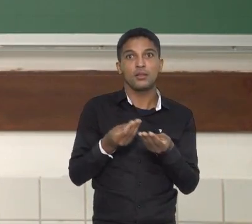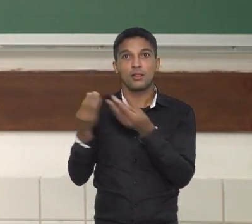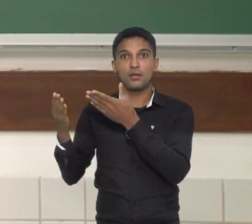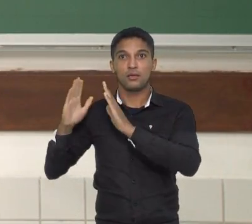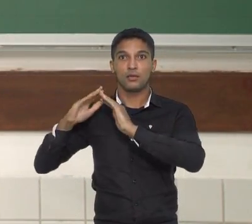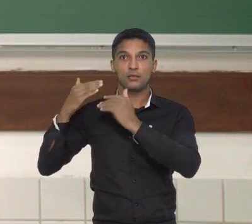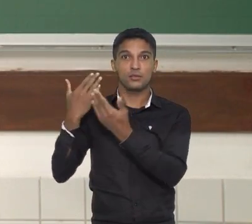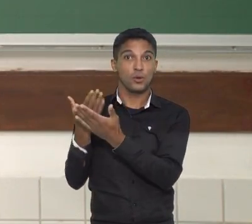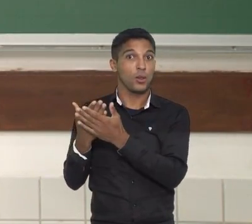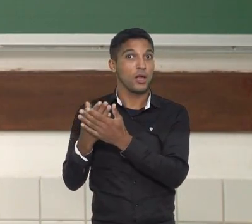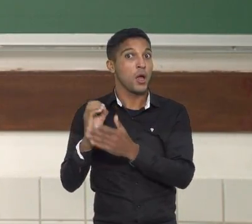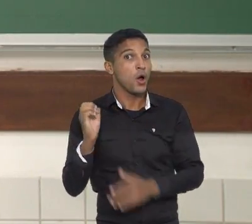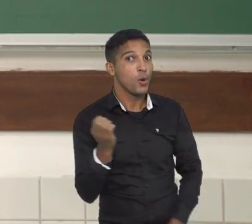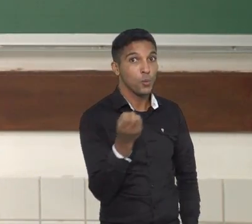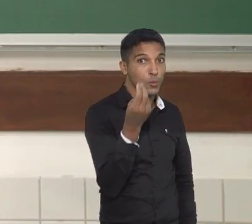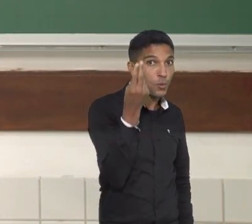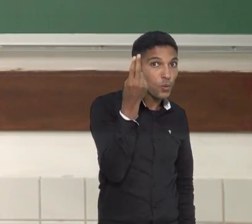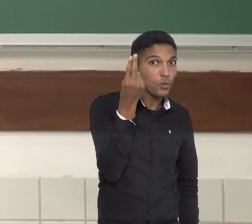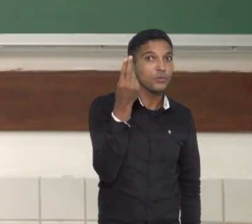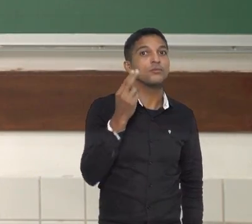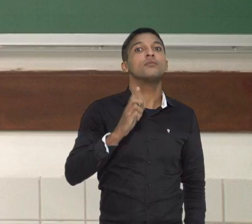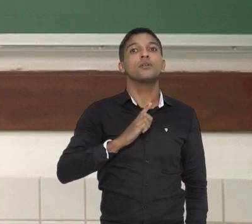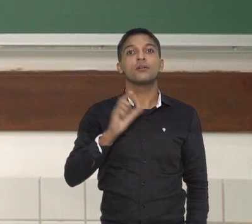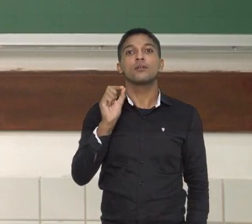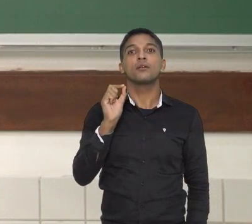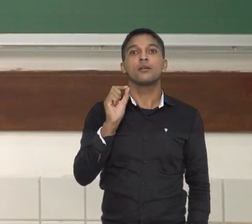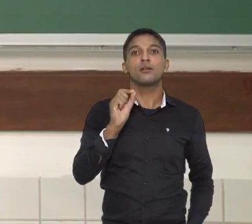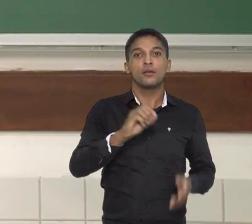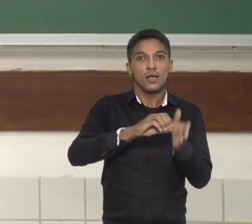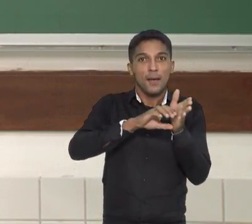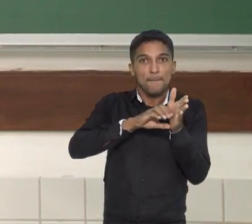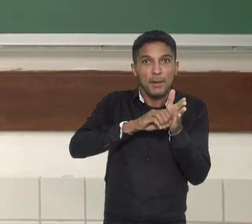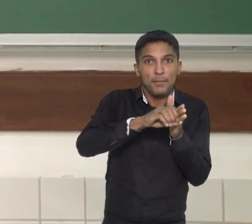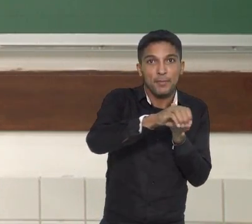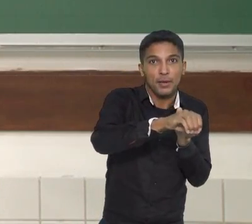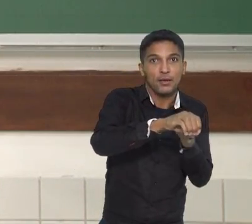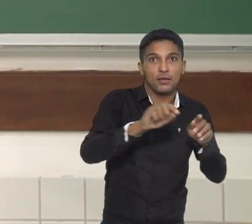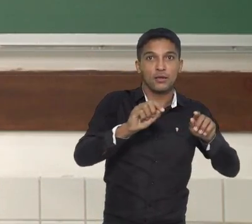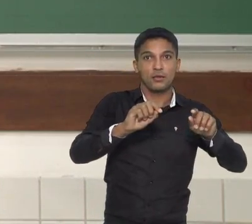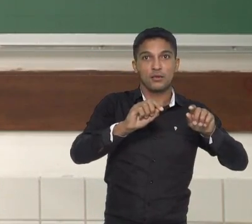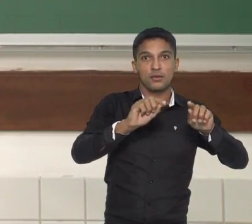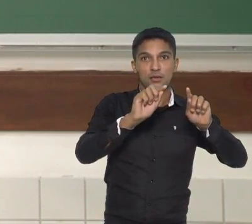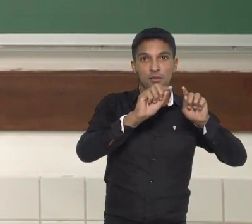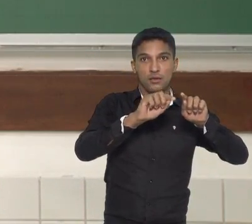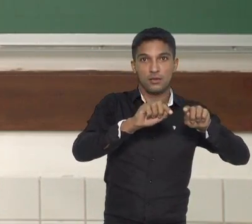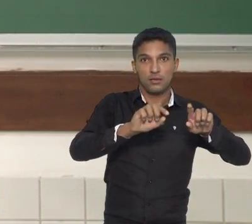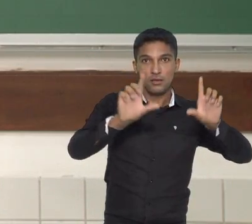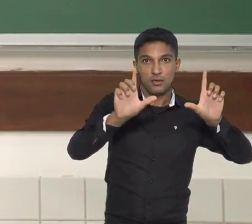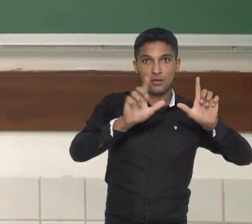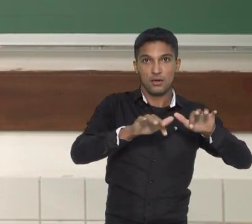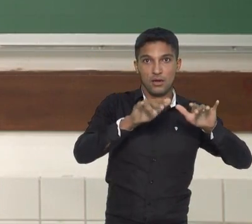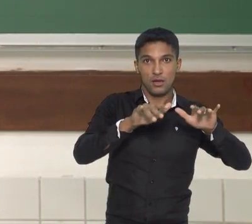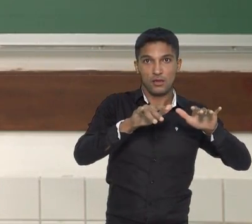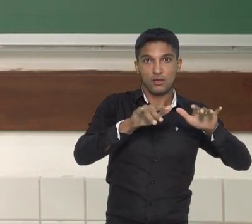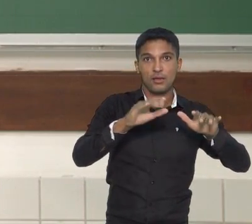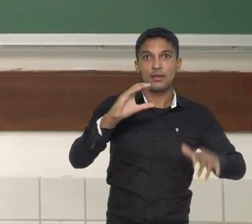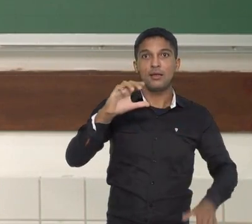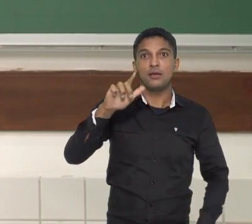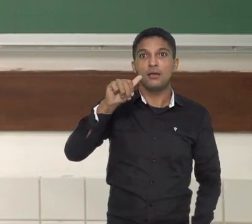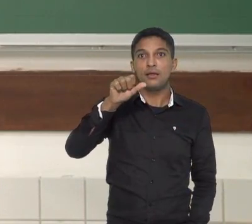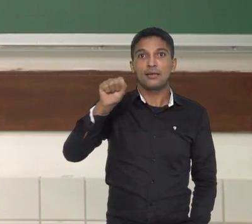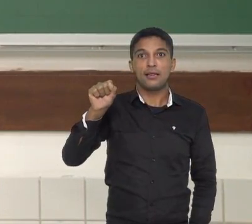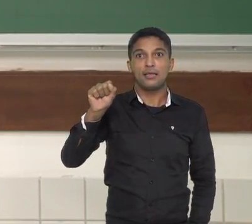escola. Ou você tem a outra opção de acessar o Google Classroom, que é o